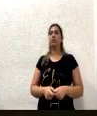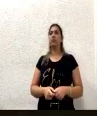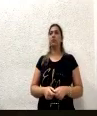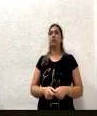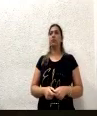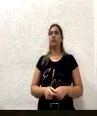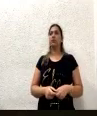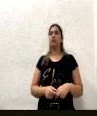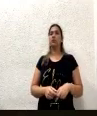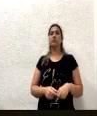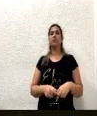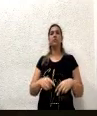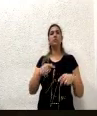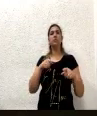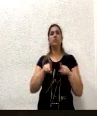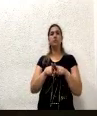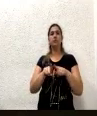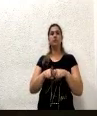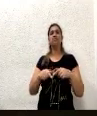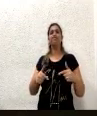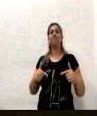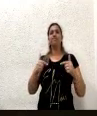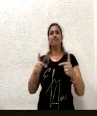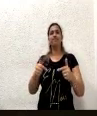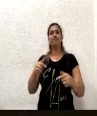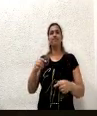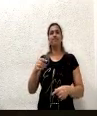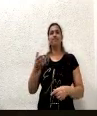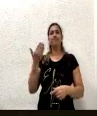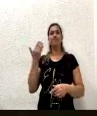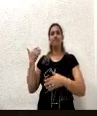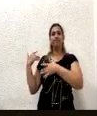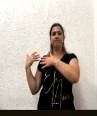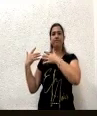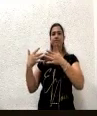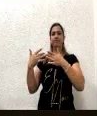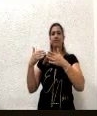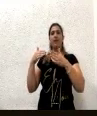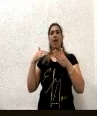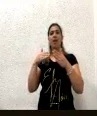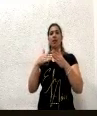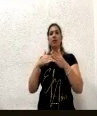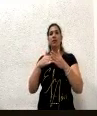Também tenho enfrentado nos últimos